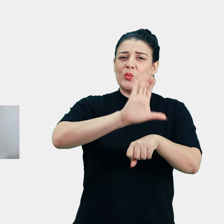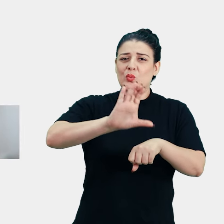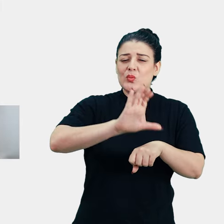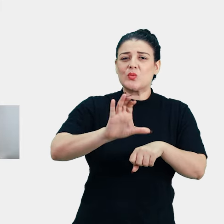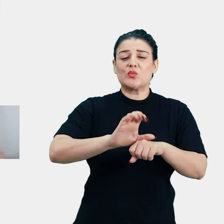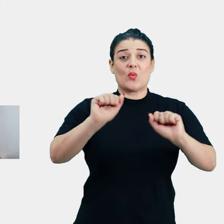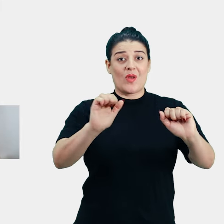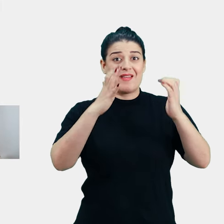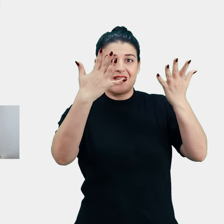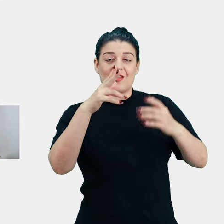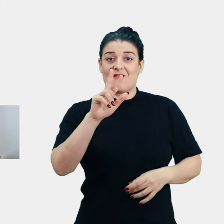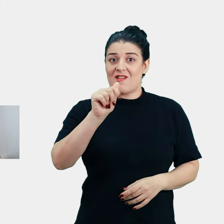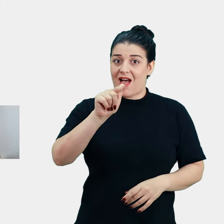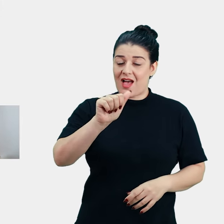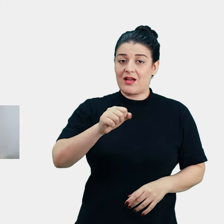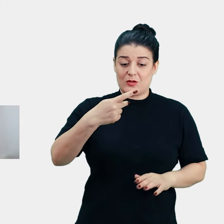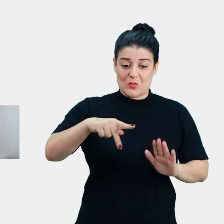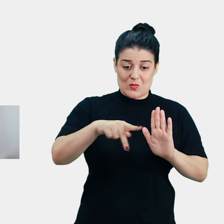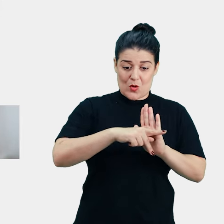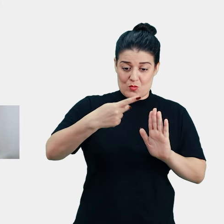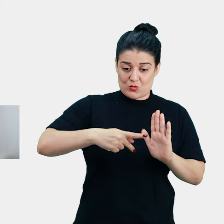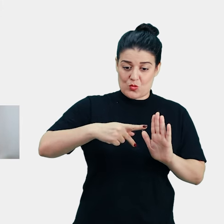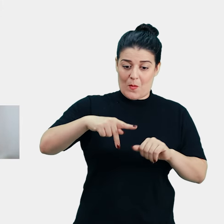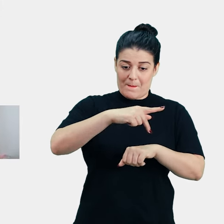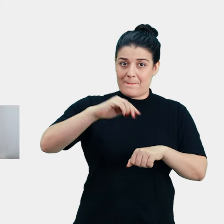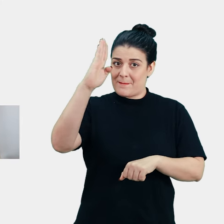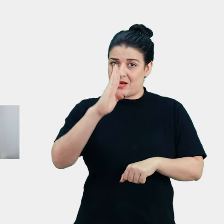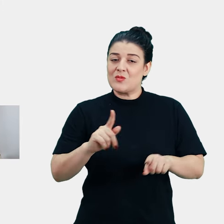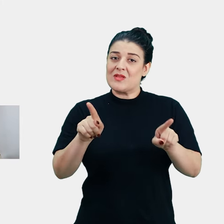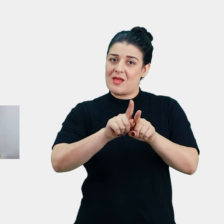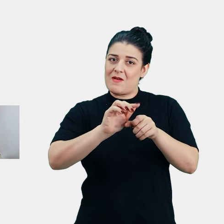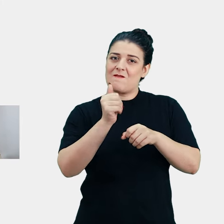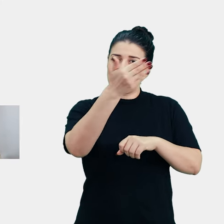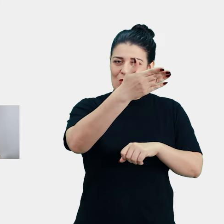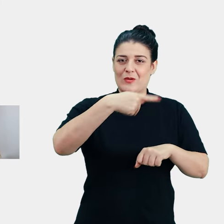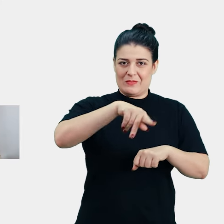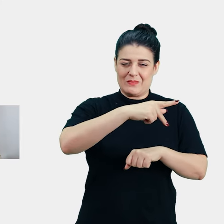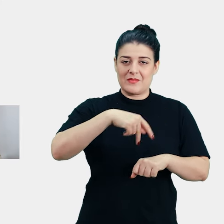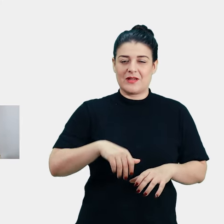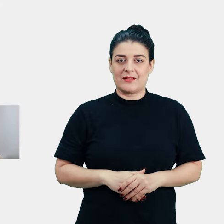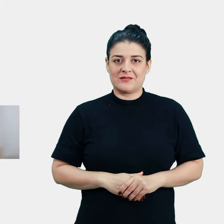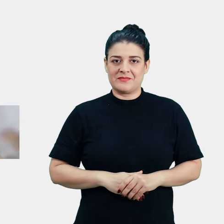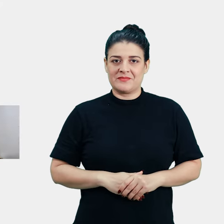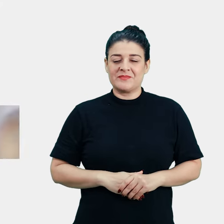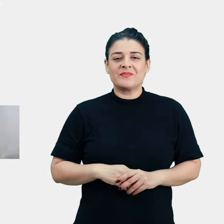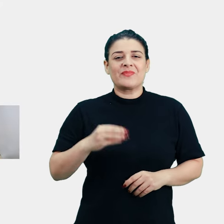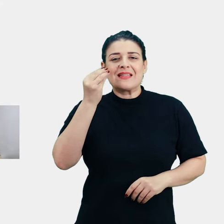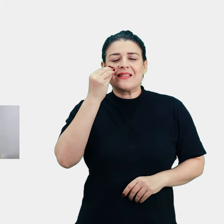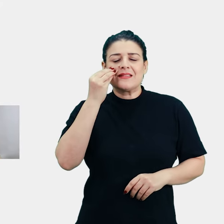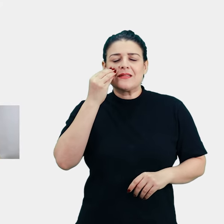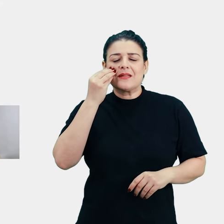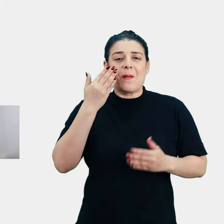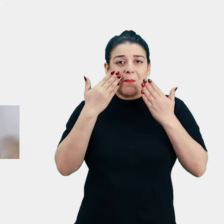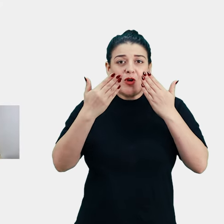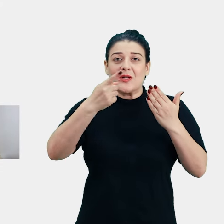vagas também, tanto nacional quanto internacional. Então, aqui eu tentei trazer um novo